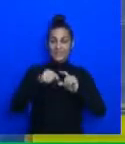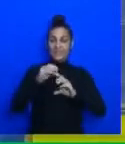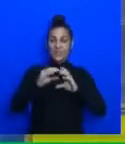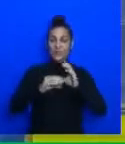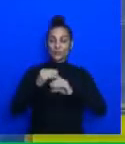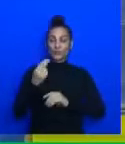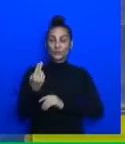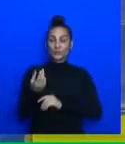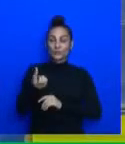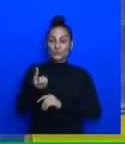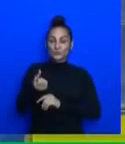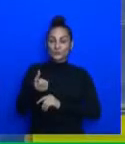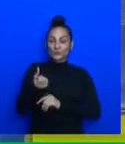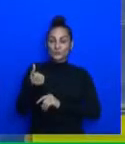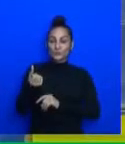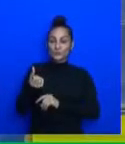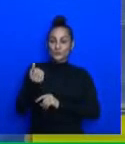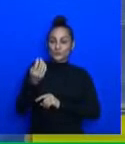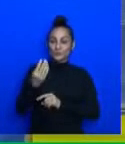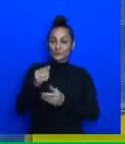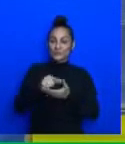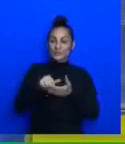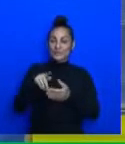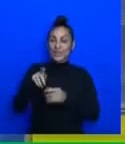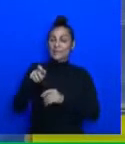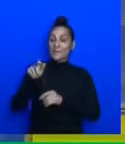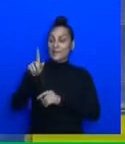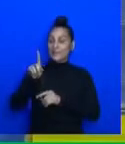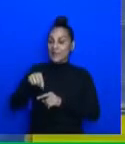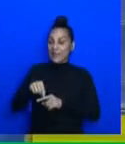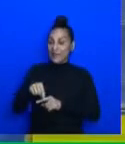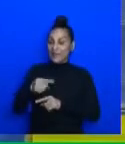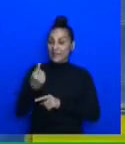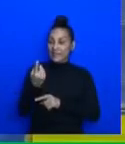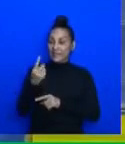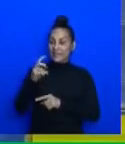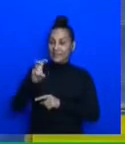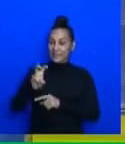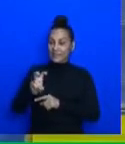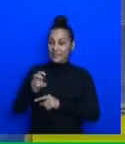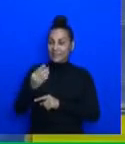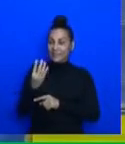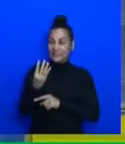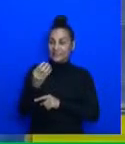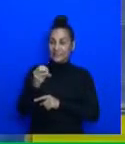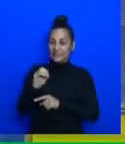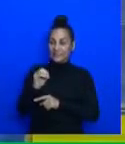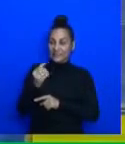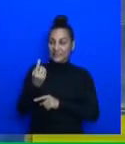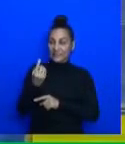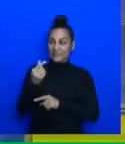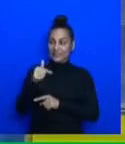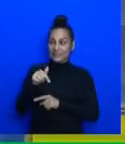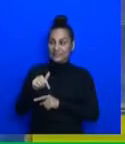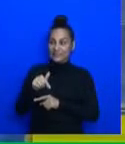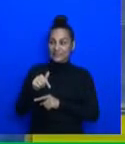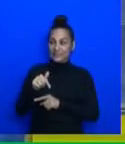concurso 2664 da mega cena foram 15 40